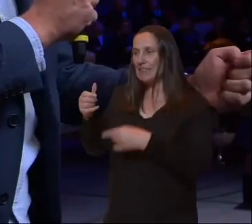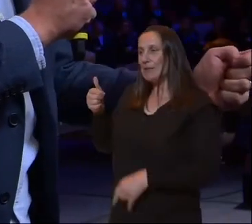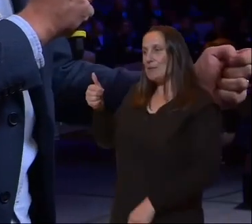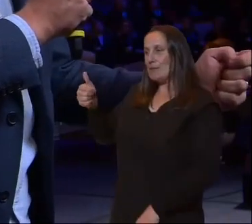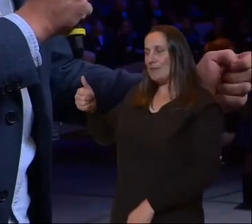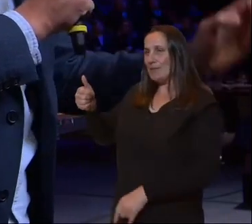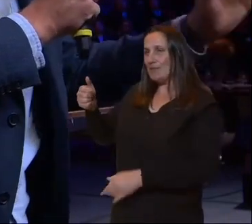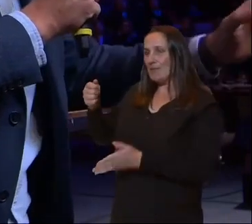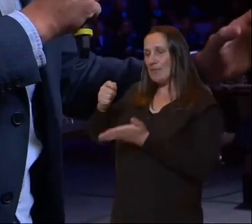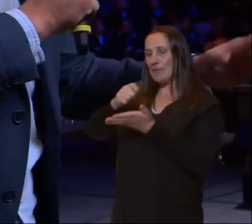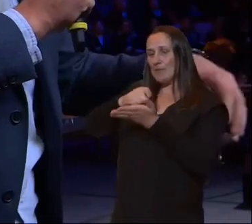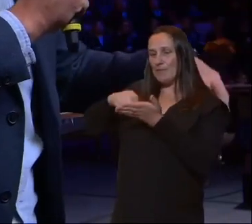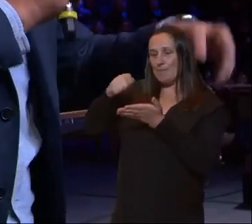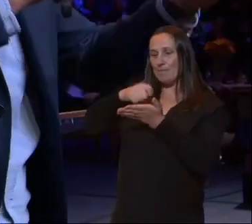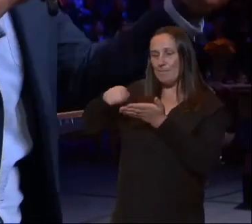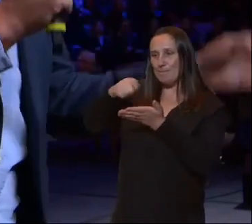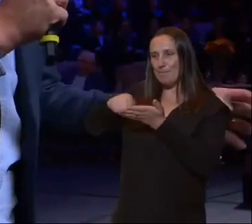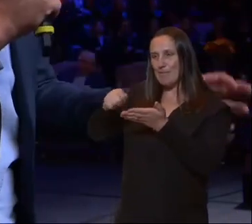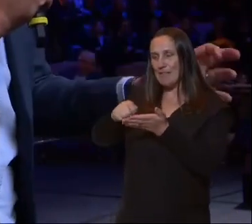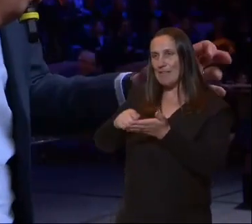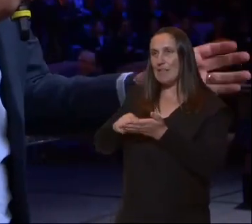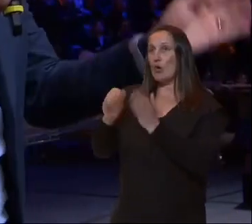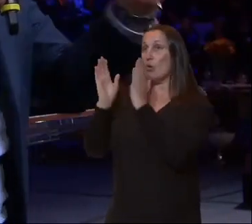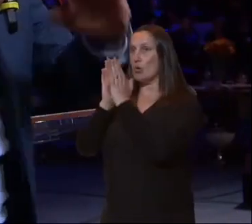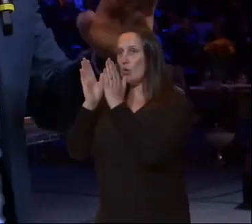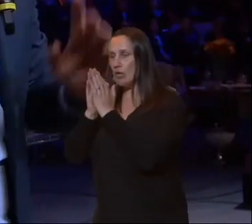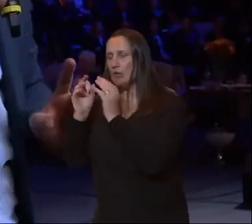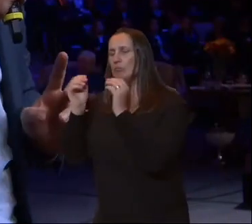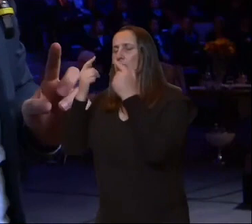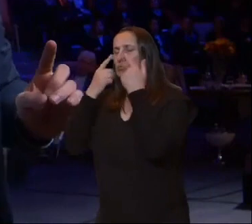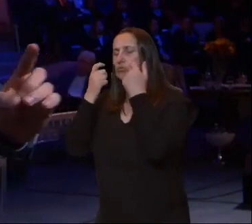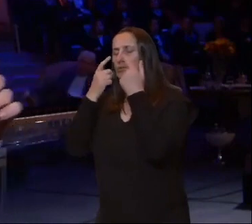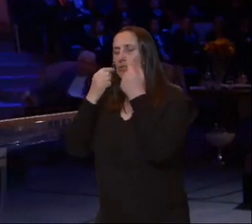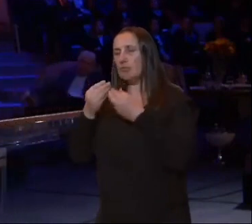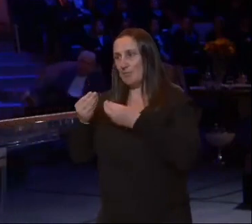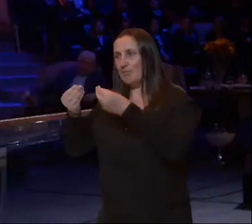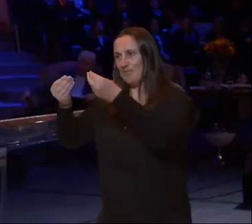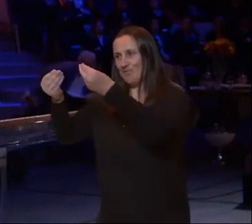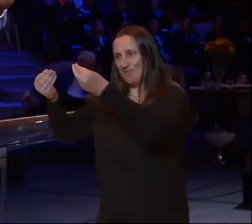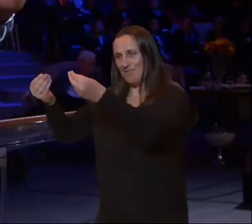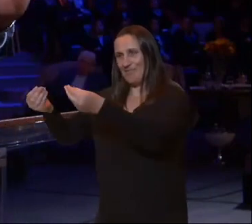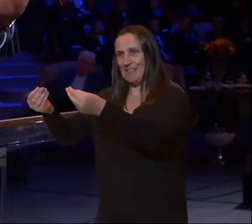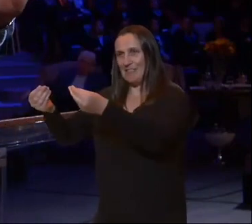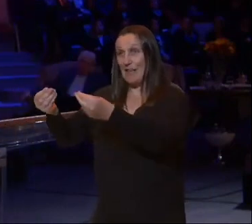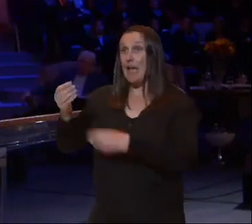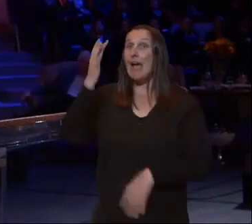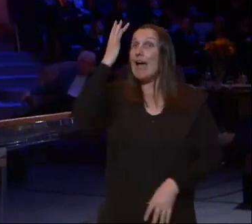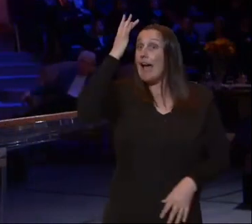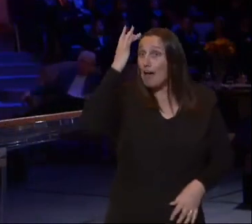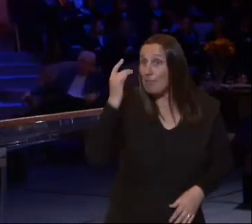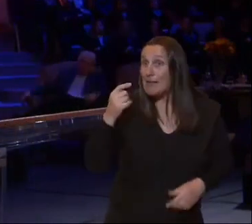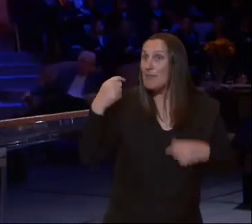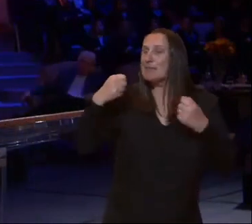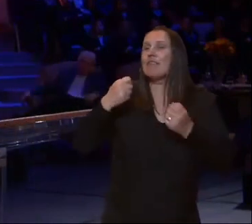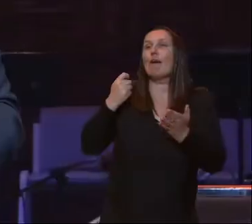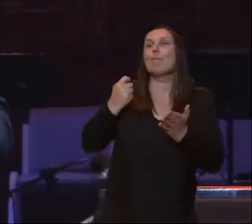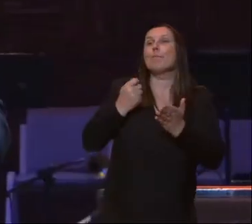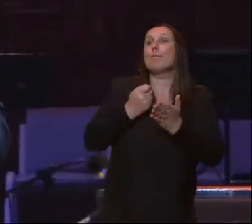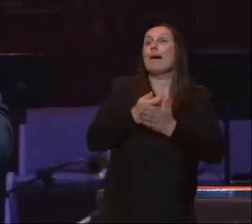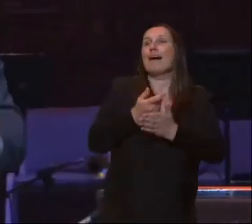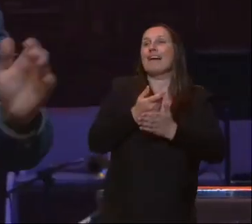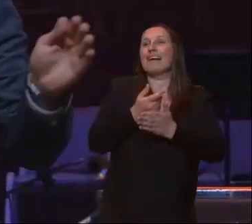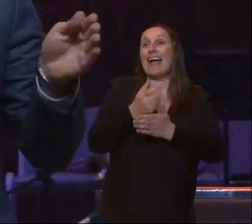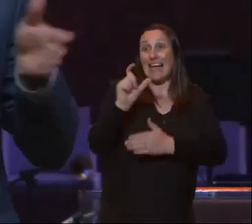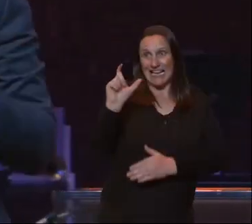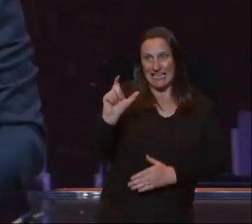o cheque, oramos ali, choramos juntos e eu fui embora. No dia seguinte que eu tinha que pagar a conta do cartão de